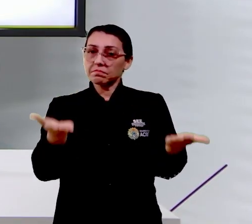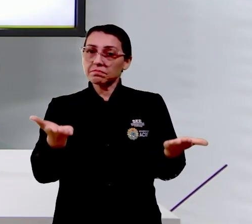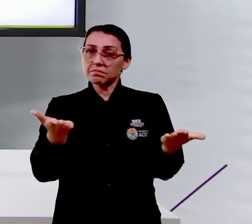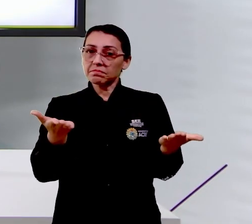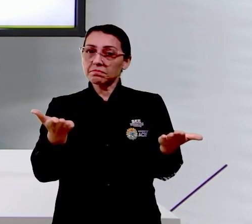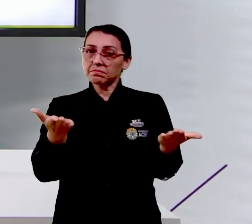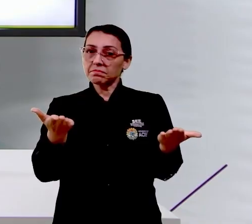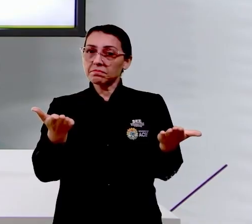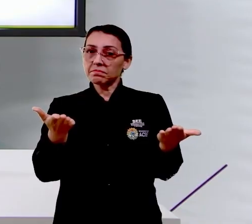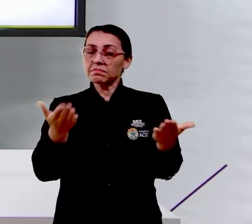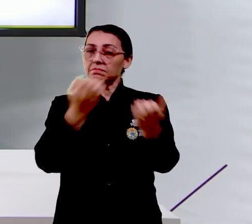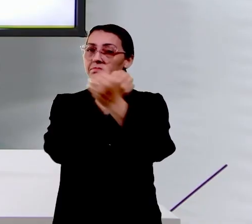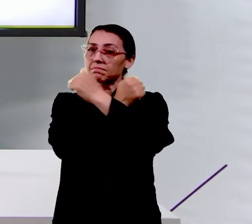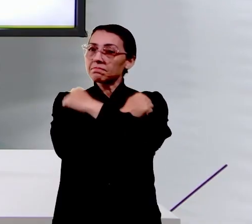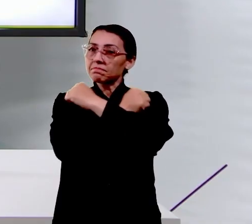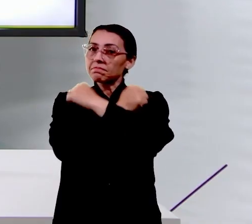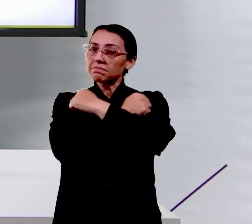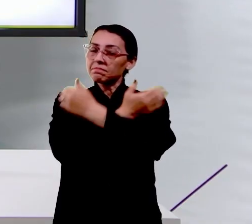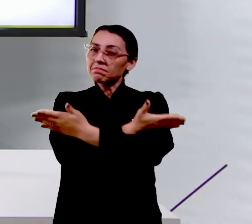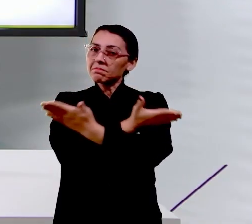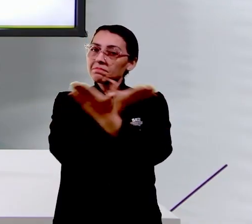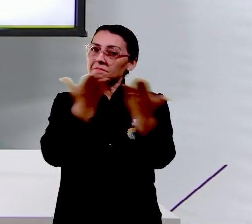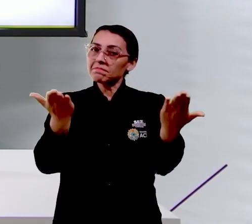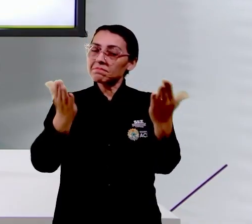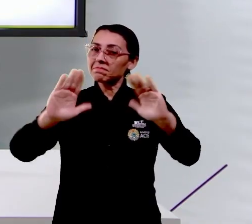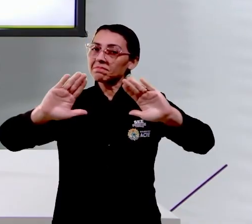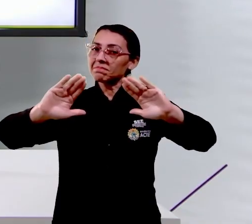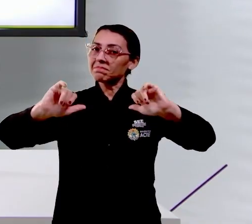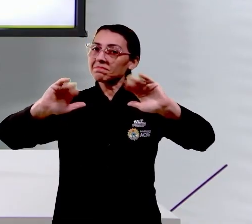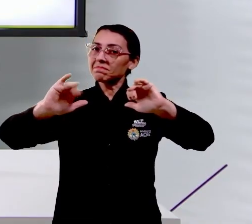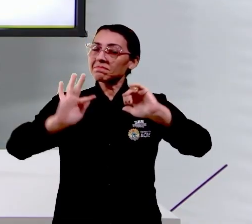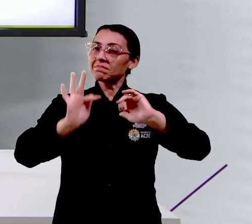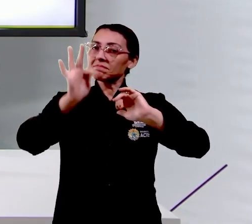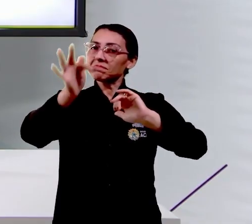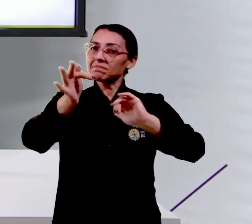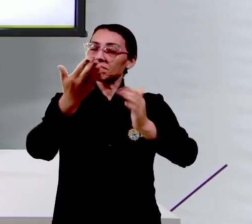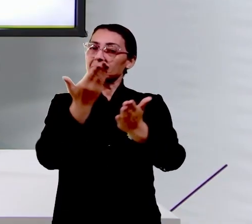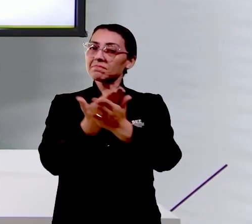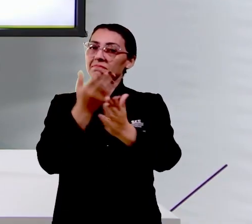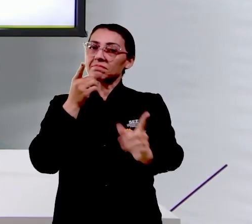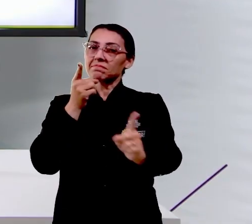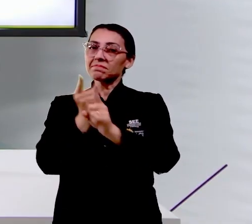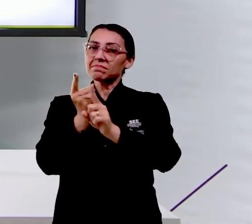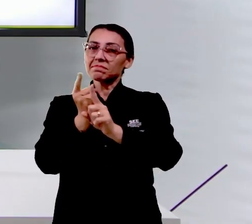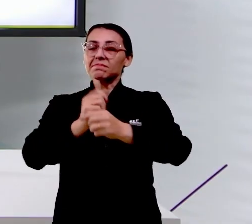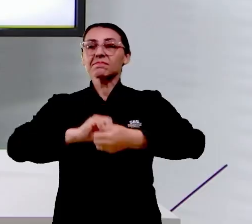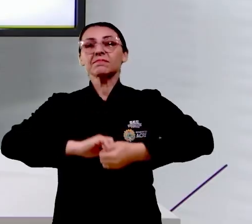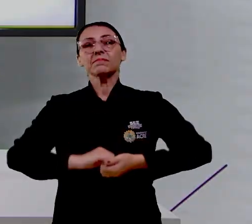e um abraço a todos e até o nosso próximo encontro.